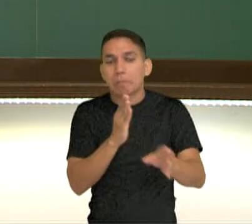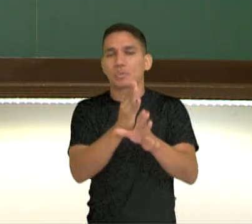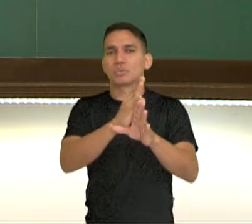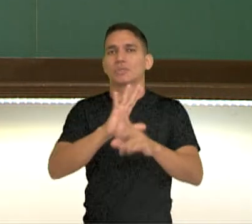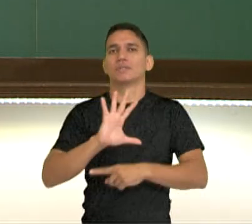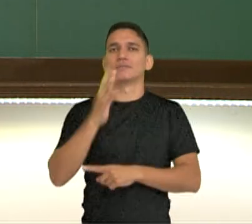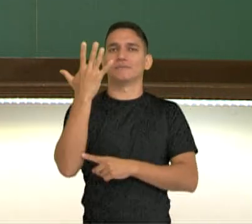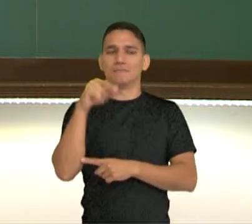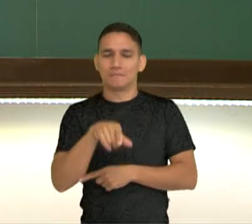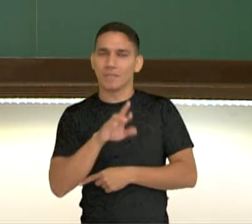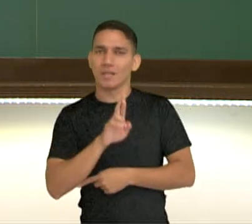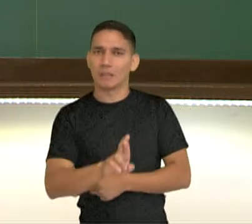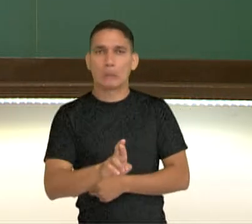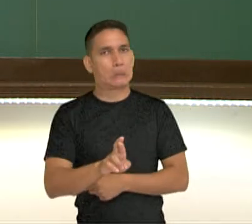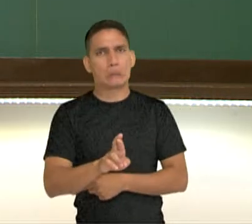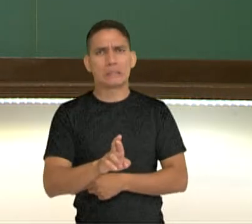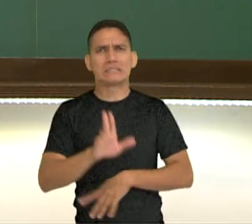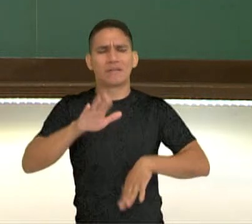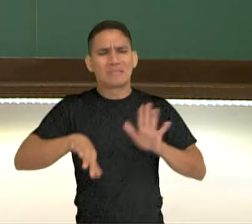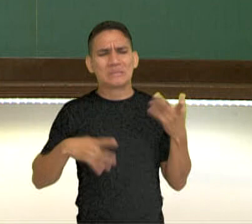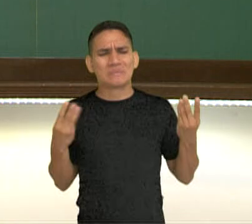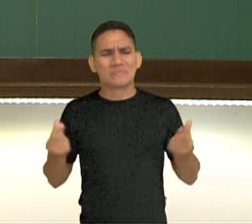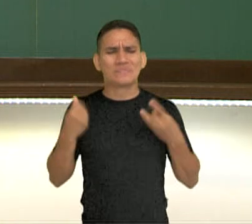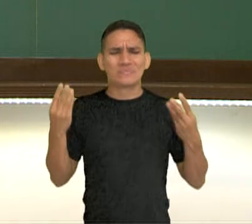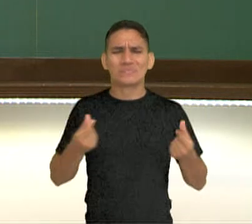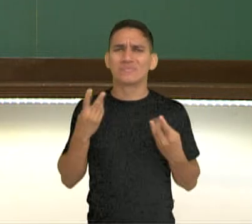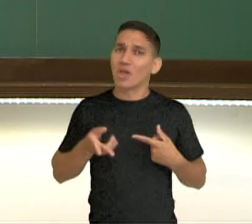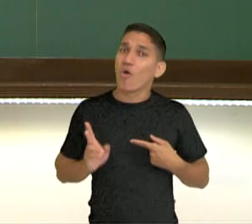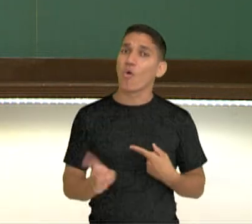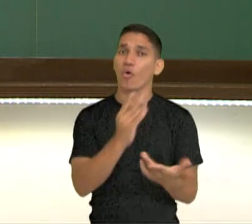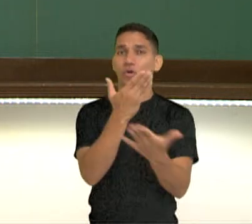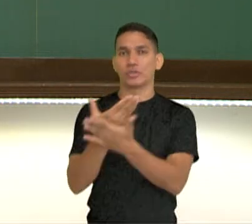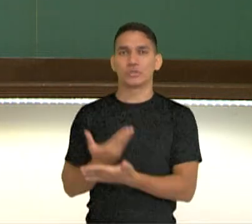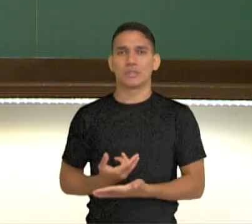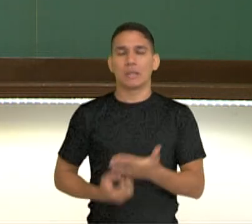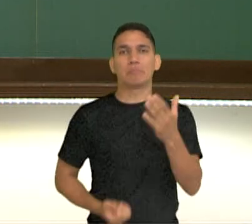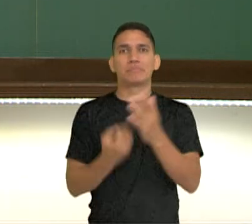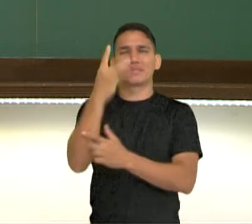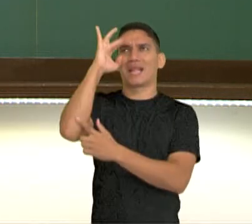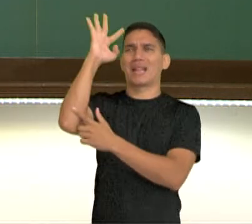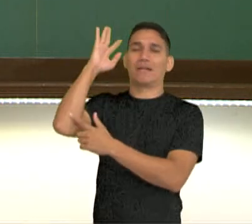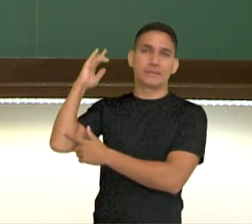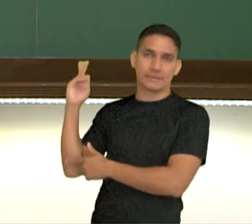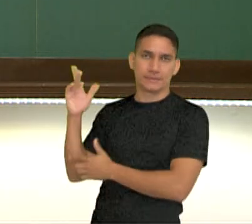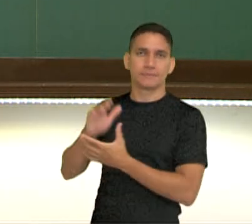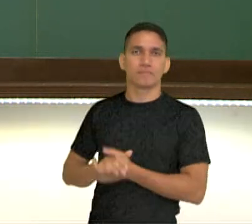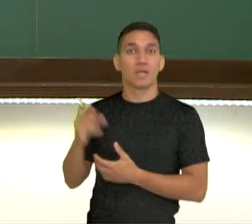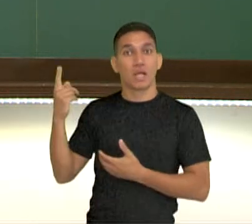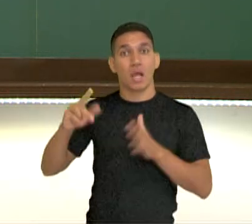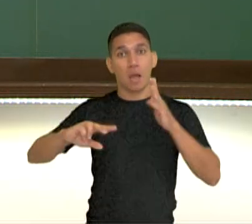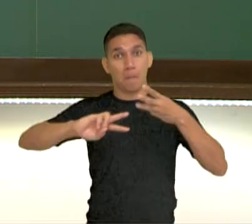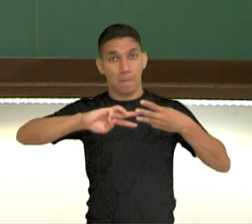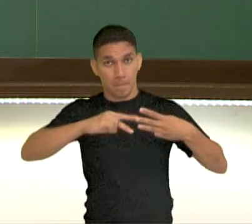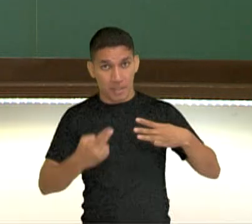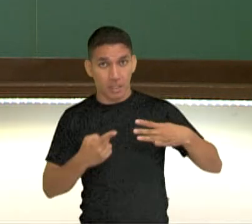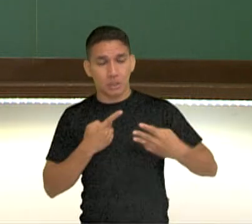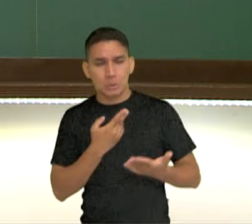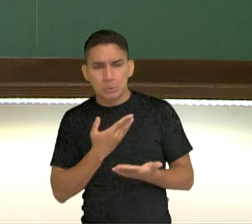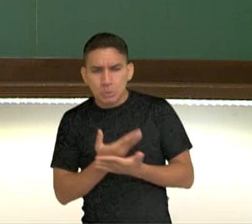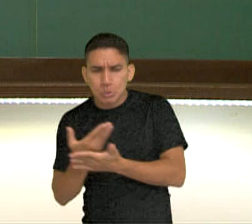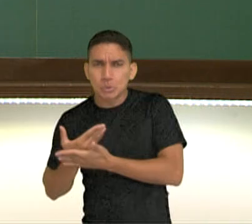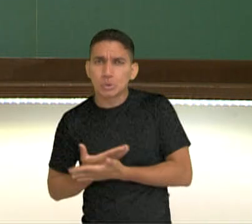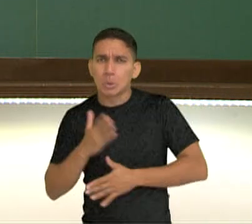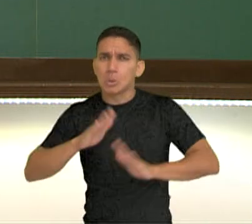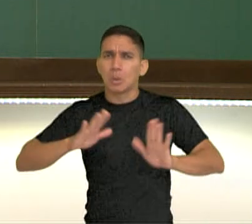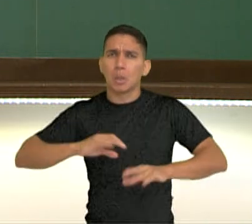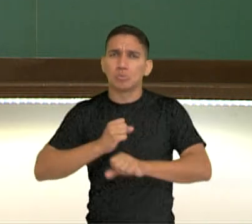resultados. E provavelmente ele ia ter se batido um monte para fazer ali as teorias dele. Mendel, ele estudou cerca de 9 anos cruzamento